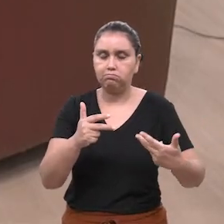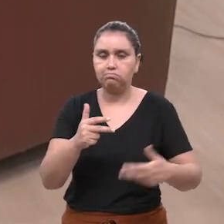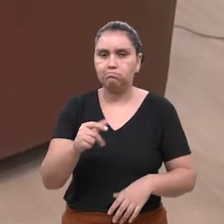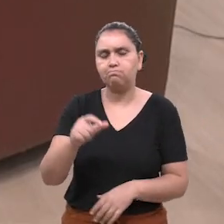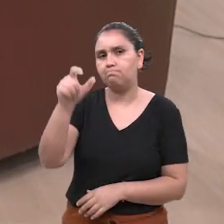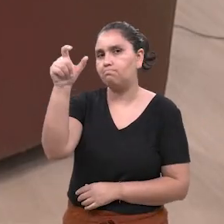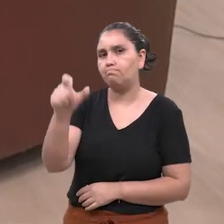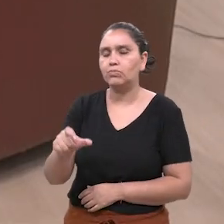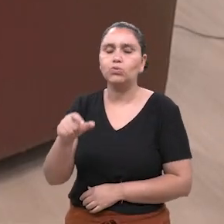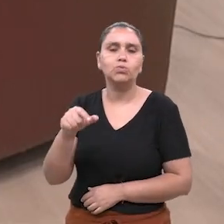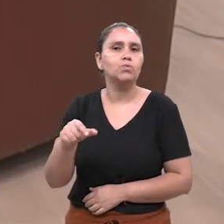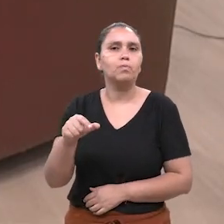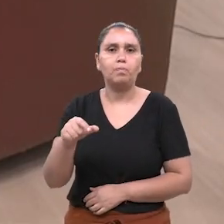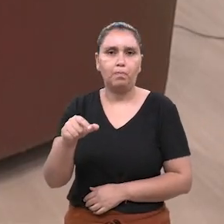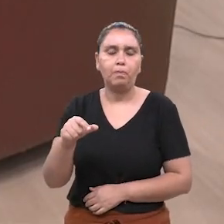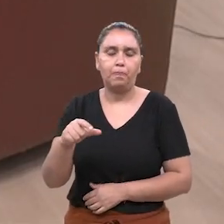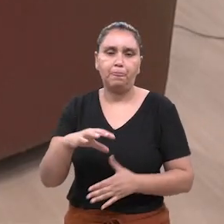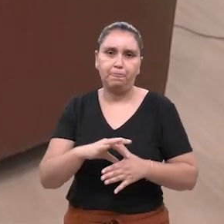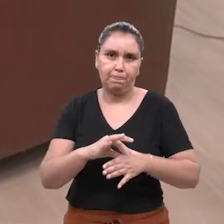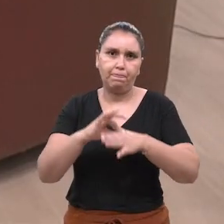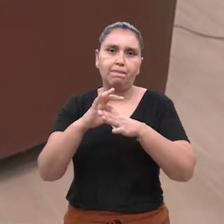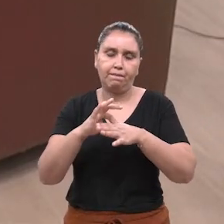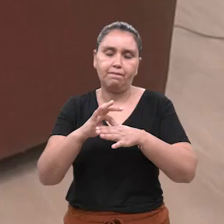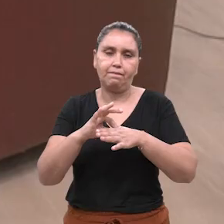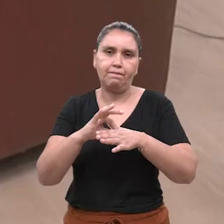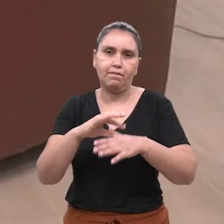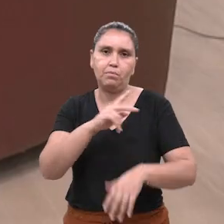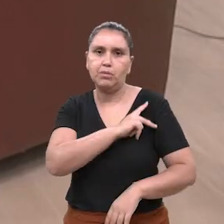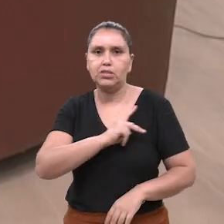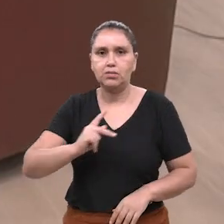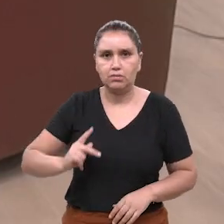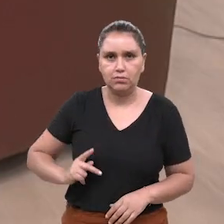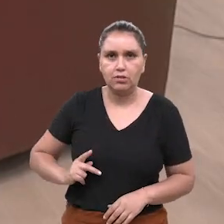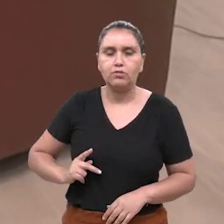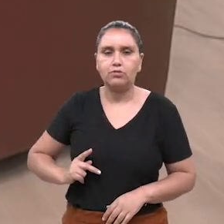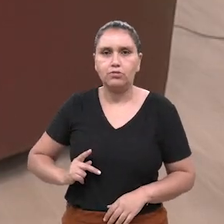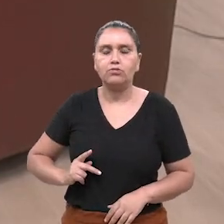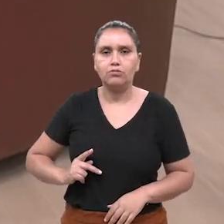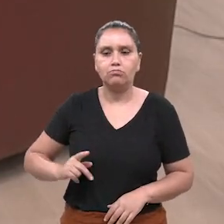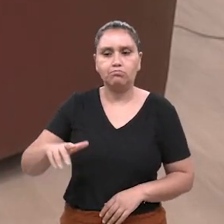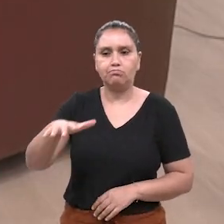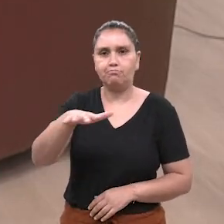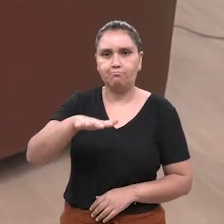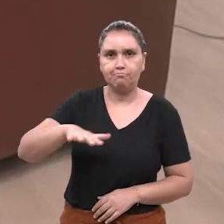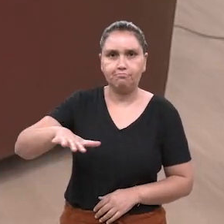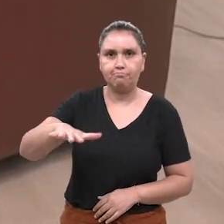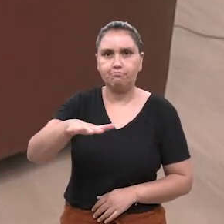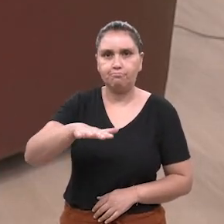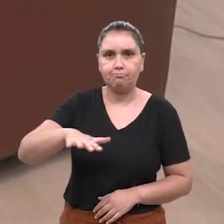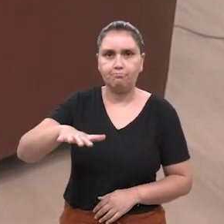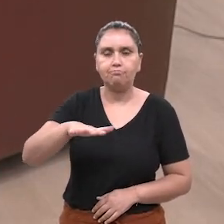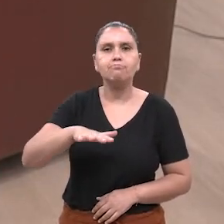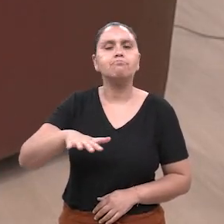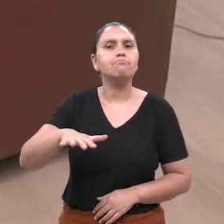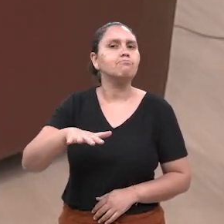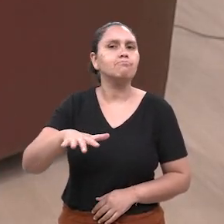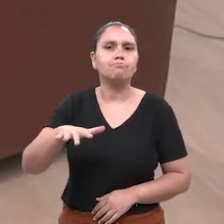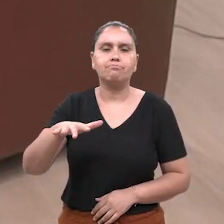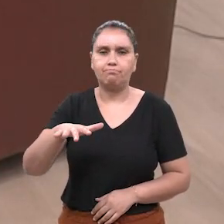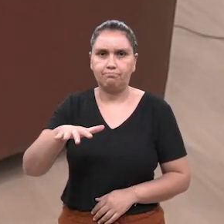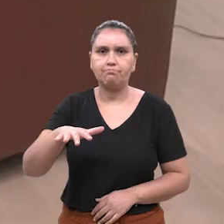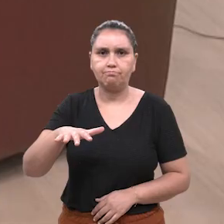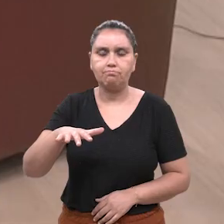Uma pessoa pública, um líder público que está ocupando um espaço